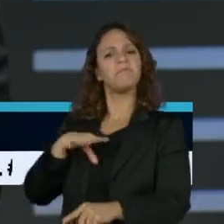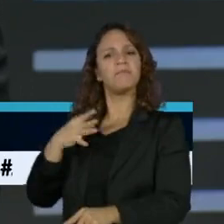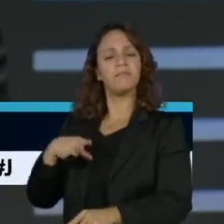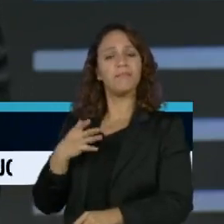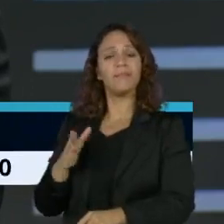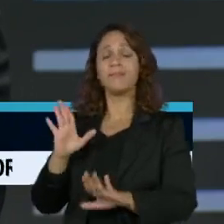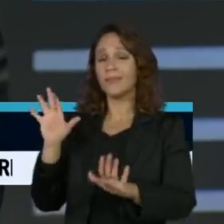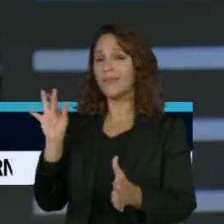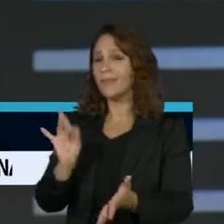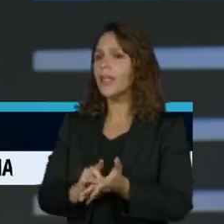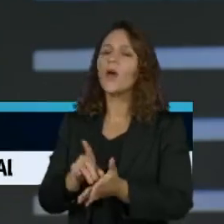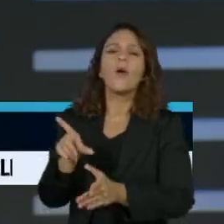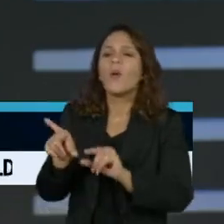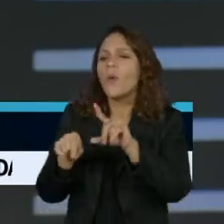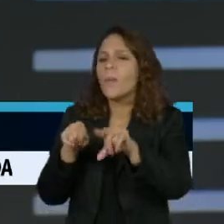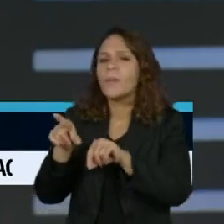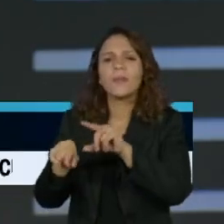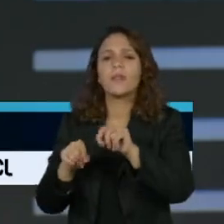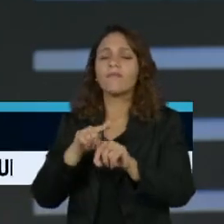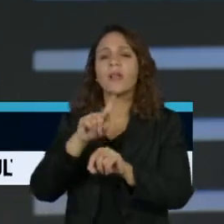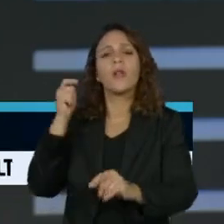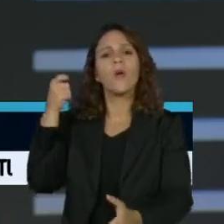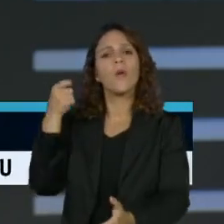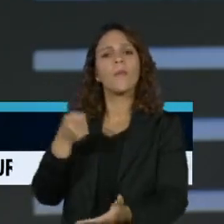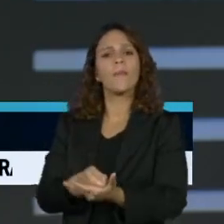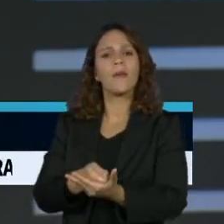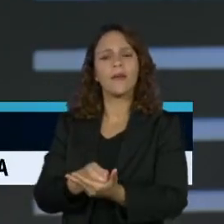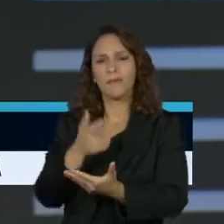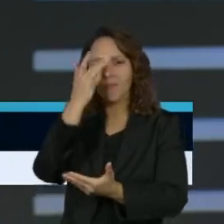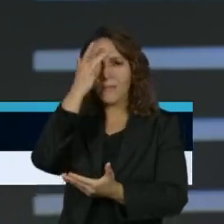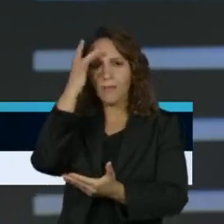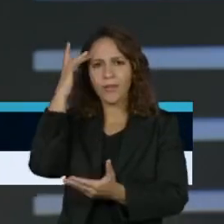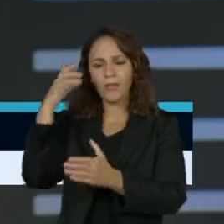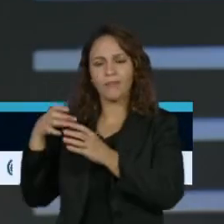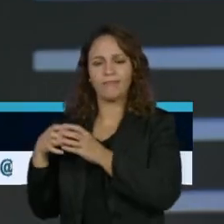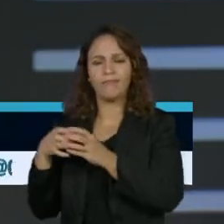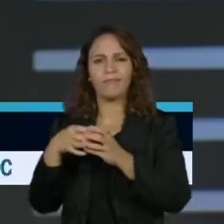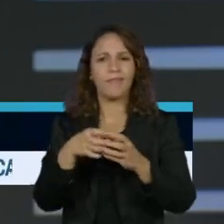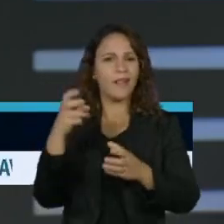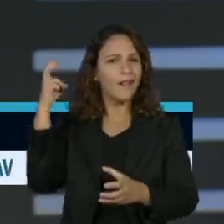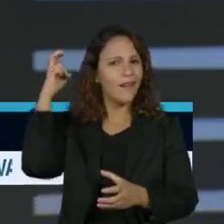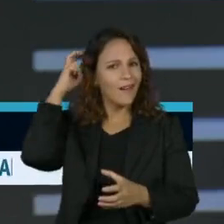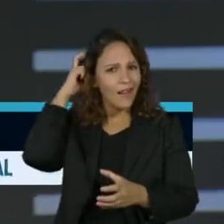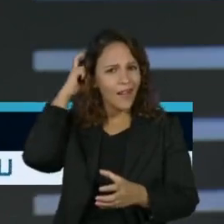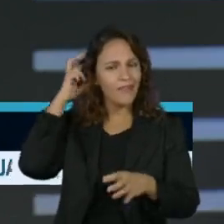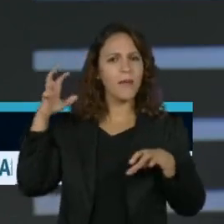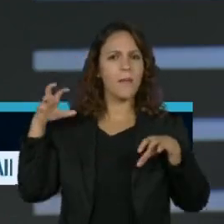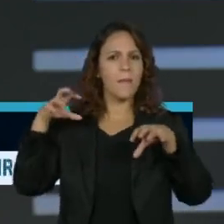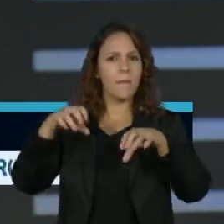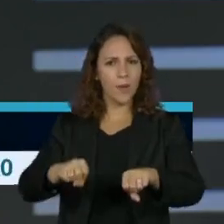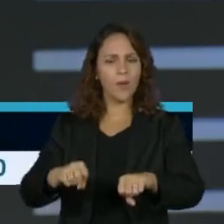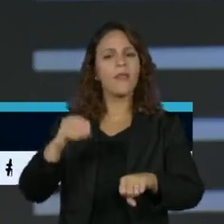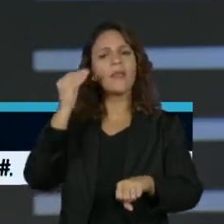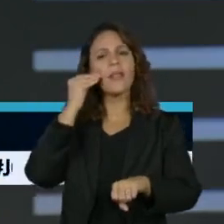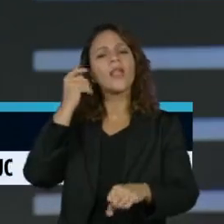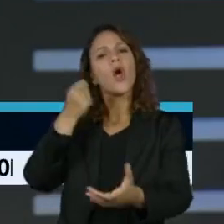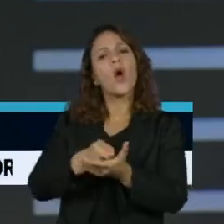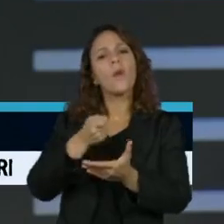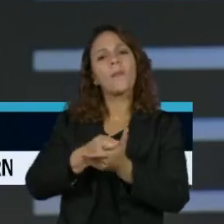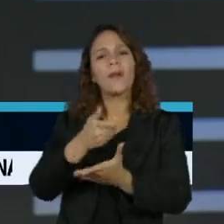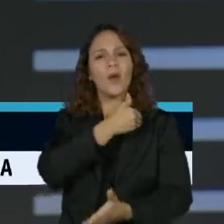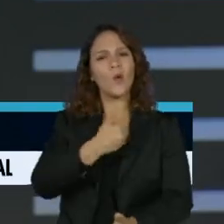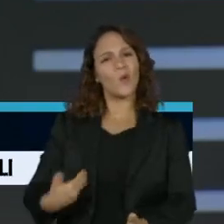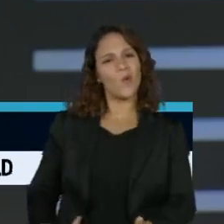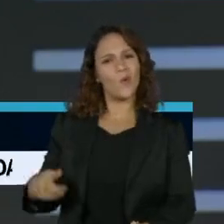muitas opções além de forçar né um sítio de Kiev tentar na verdade obrigar o governo ucraniano